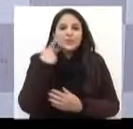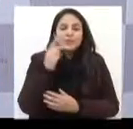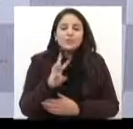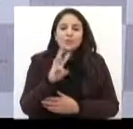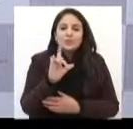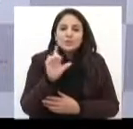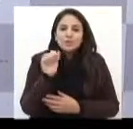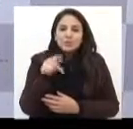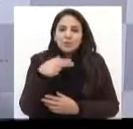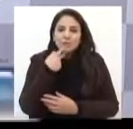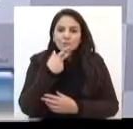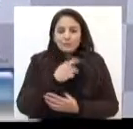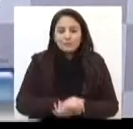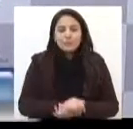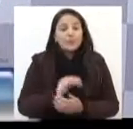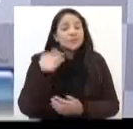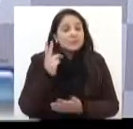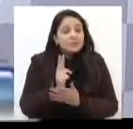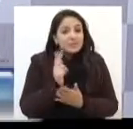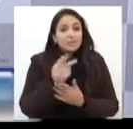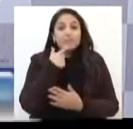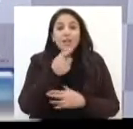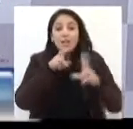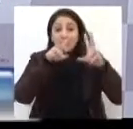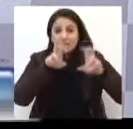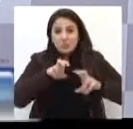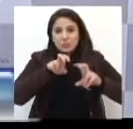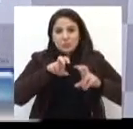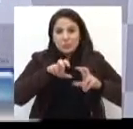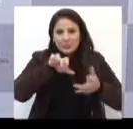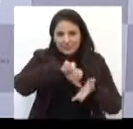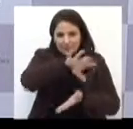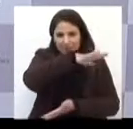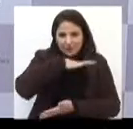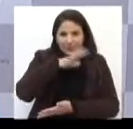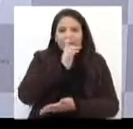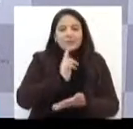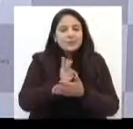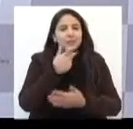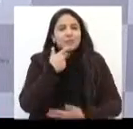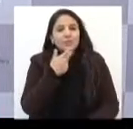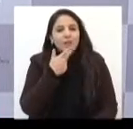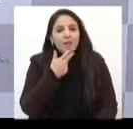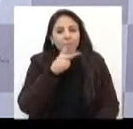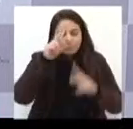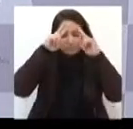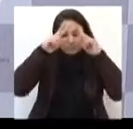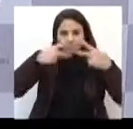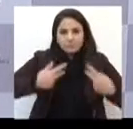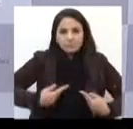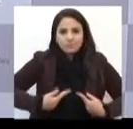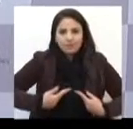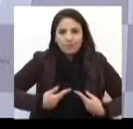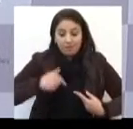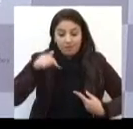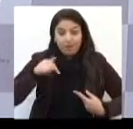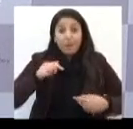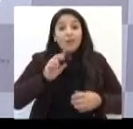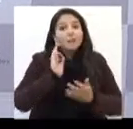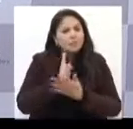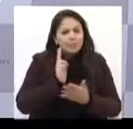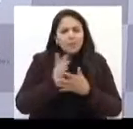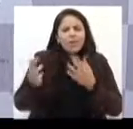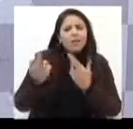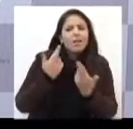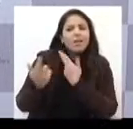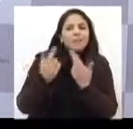dito que quando se fala em meio ambiente, a primeira coisa que tem que se falar é em ser humano. Mas este ser humano, ele sempre está em relação com a natureza.